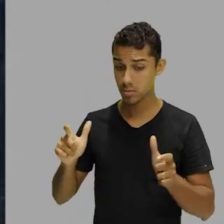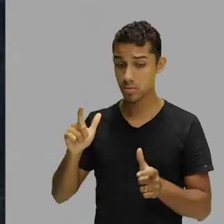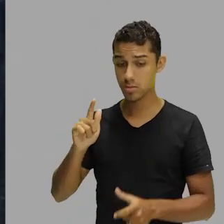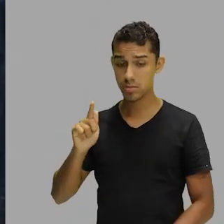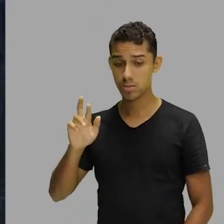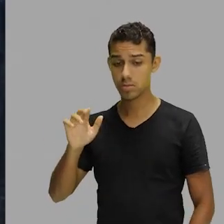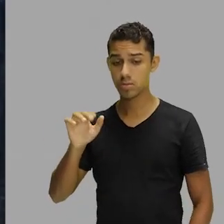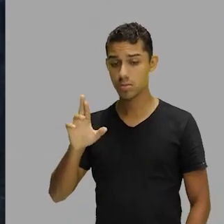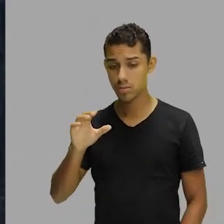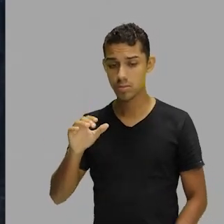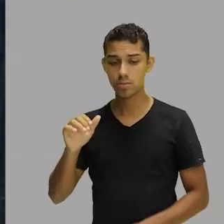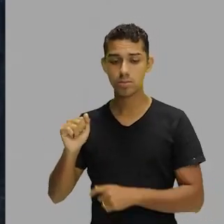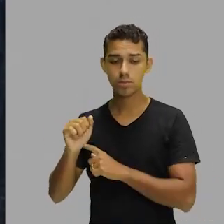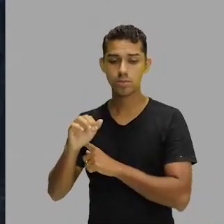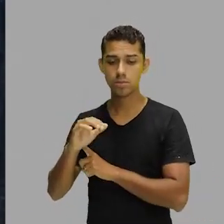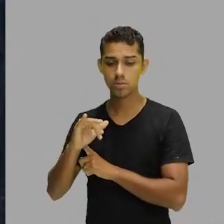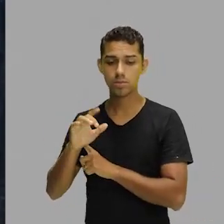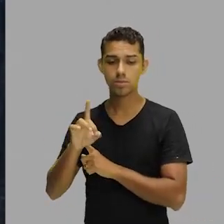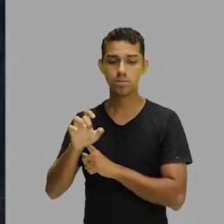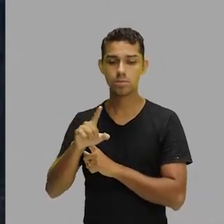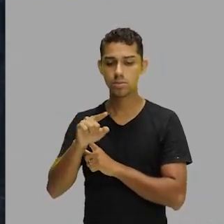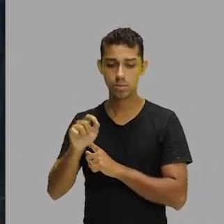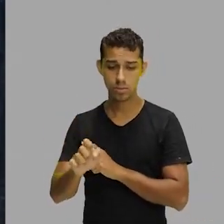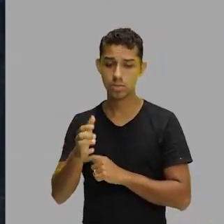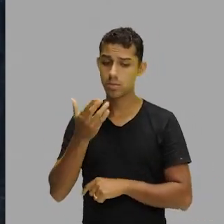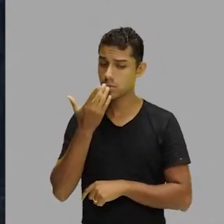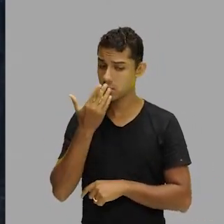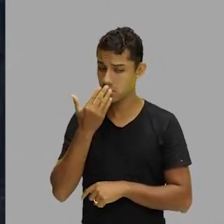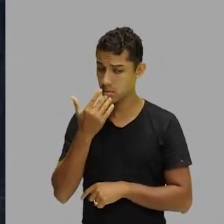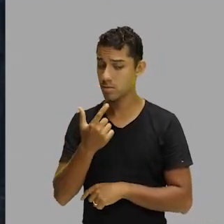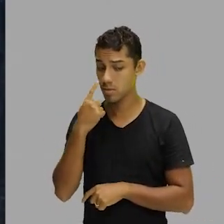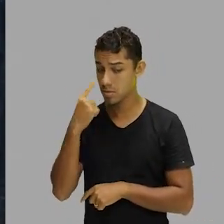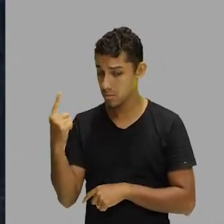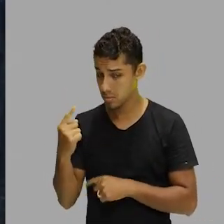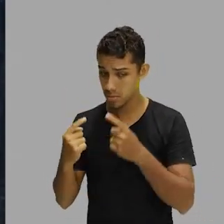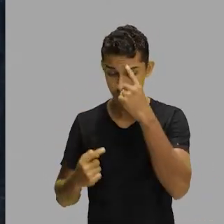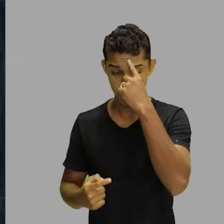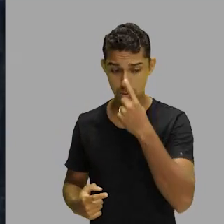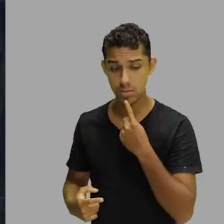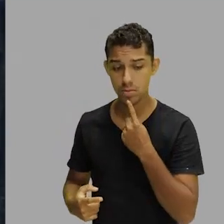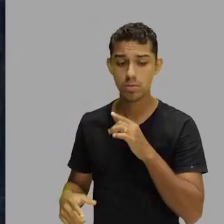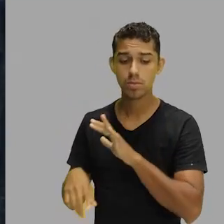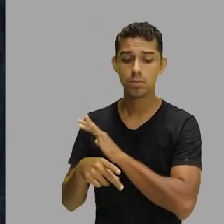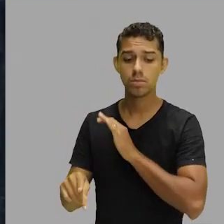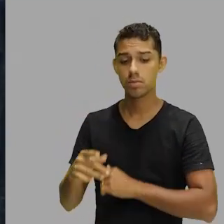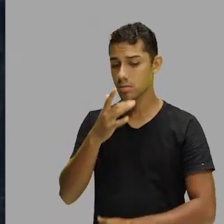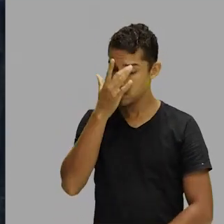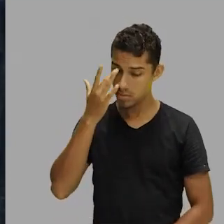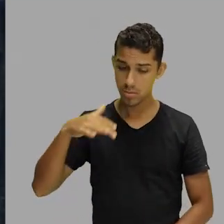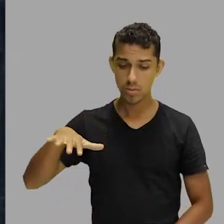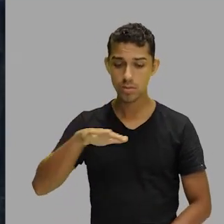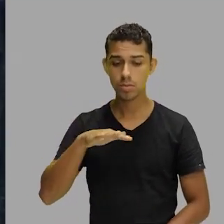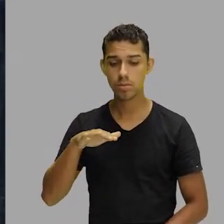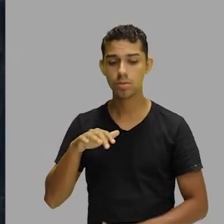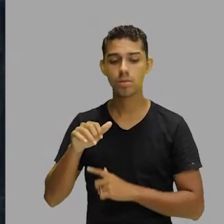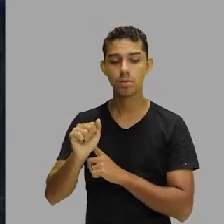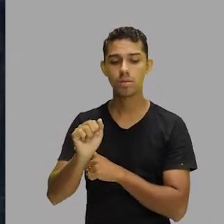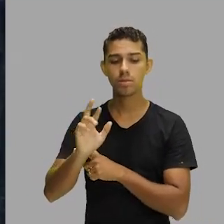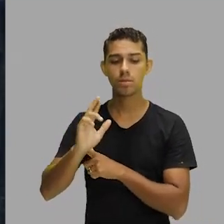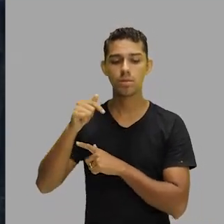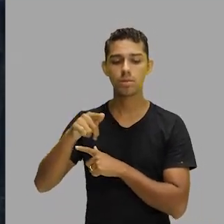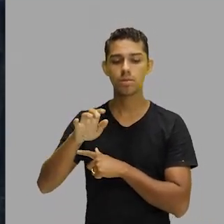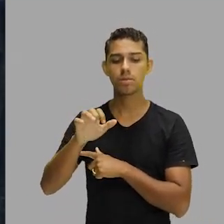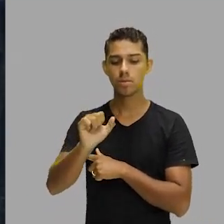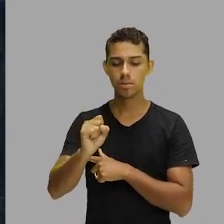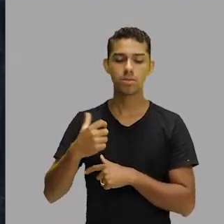tá? O colorido que você pode ver aqui nessa imagem, né, resulta das populações de árqueas que